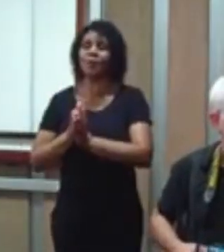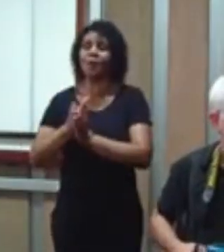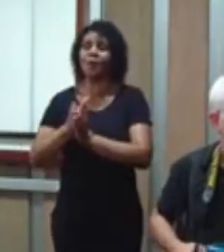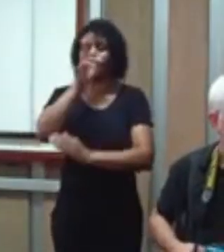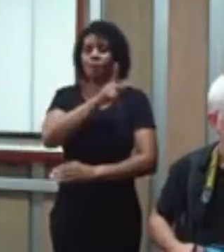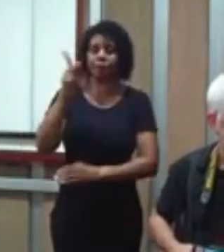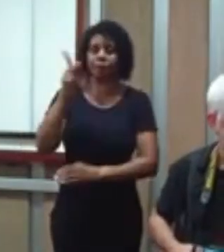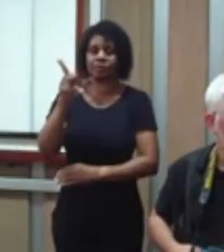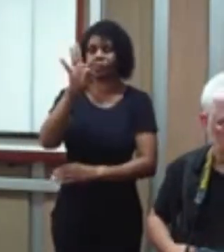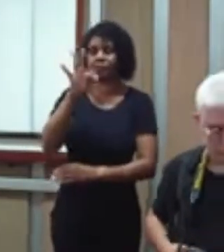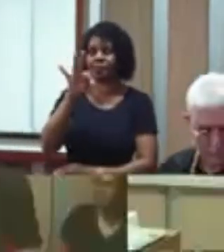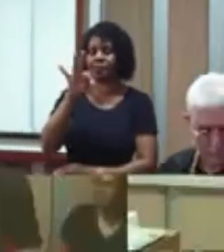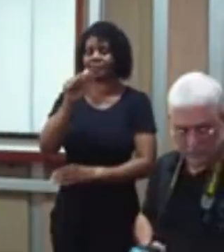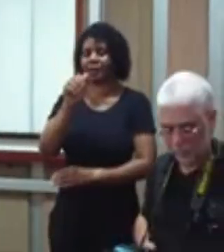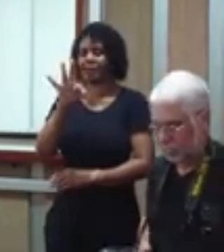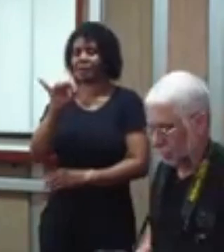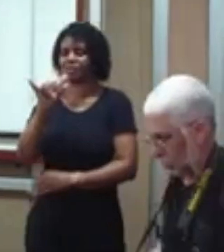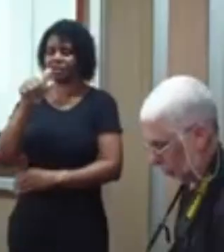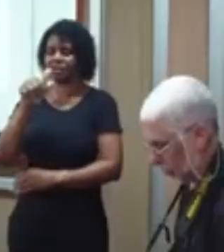professora Tatiana.